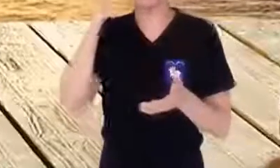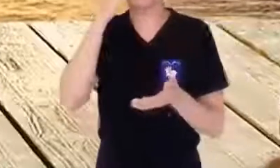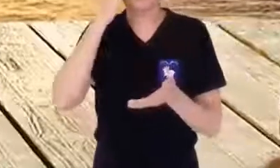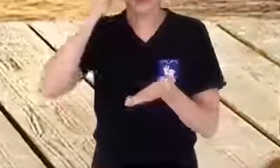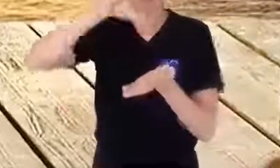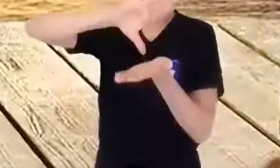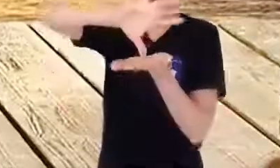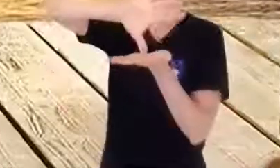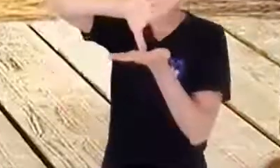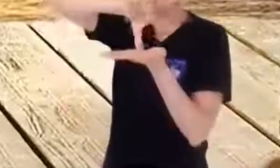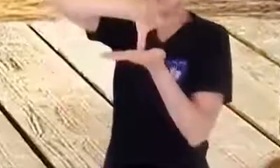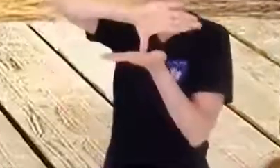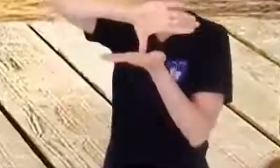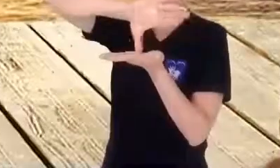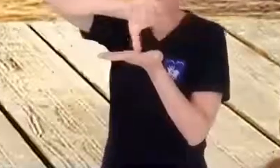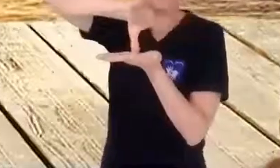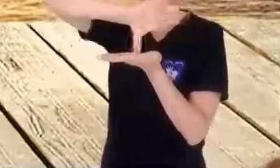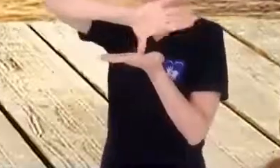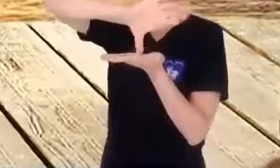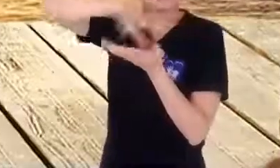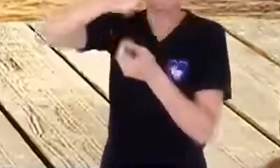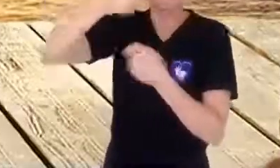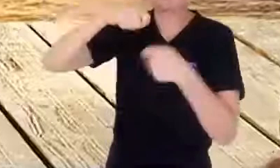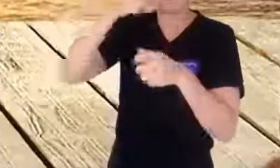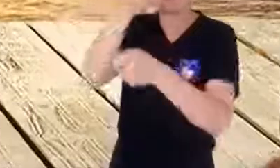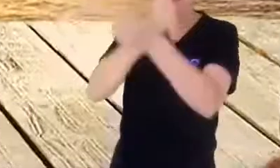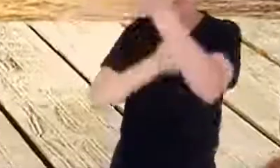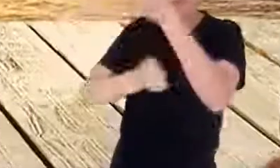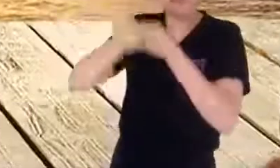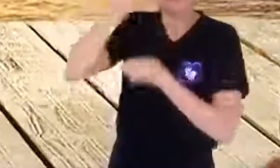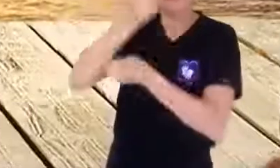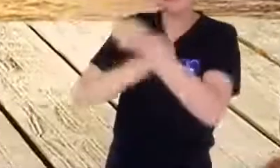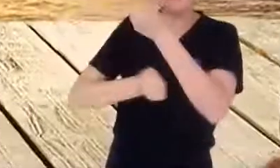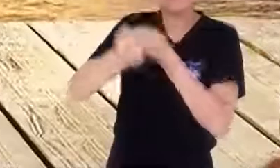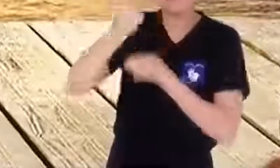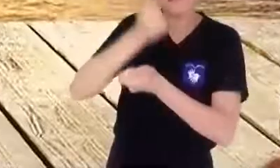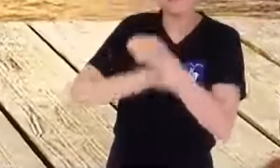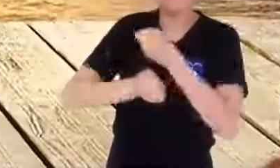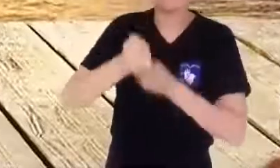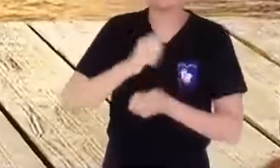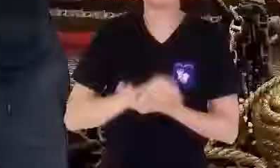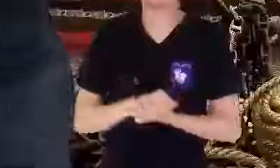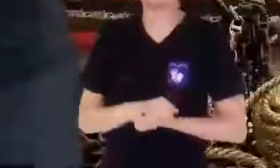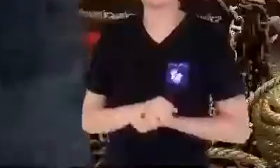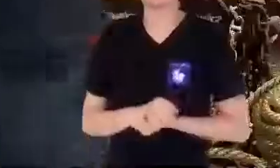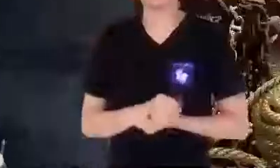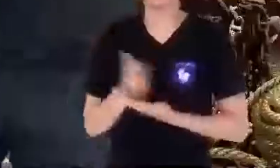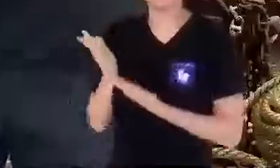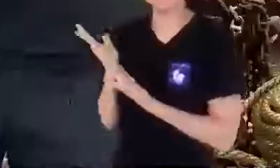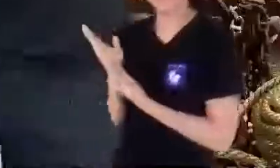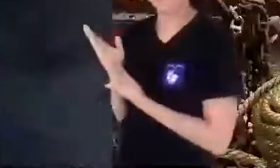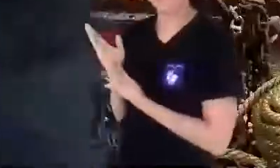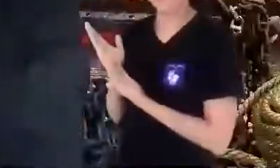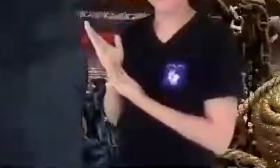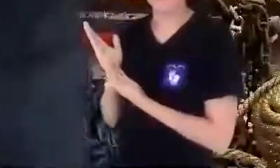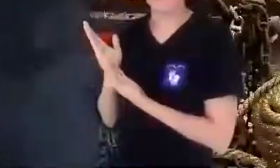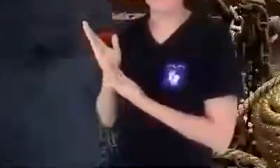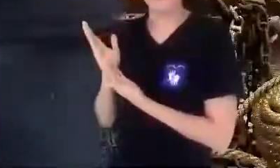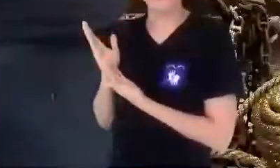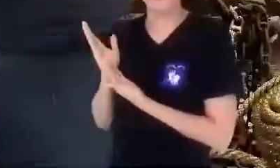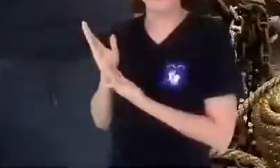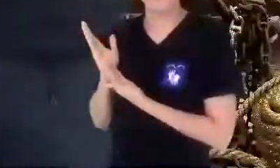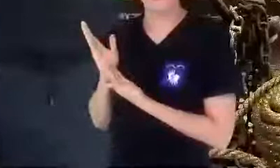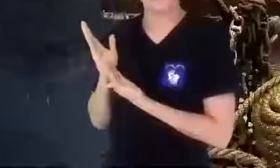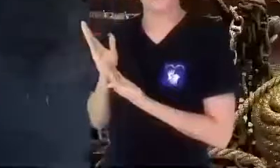hastear as velas? Como é que hasteia as velas? Você tem que puxar a corda. Puxa a corda. Puxando. Puxa a corda. Puxa a corda. Puxa a corda